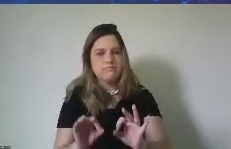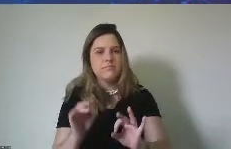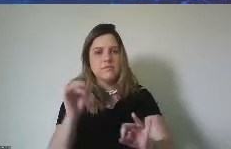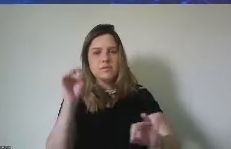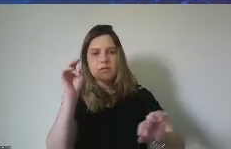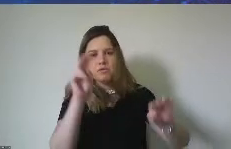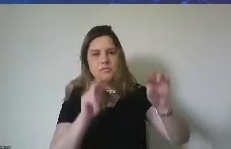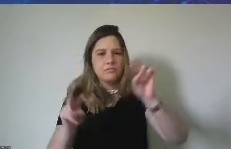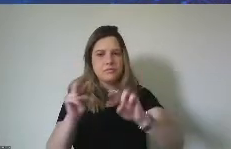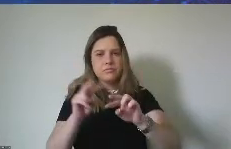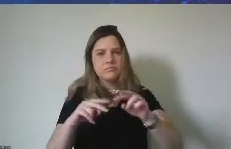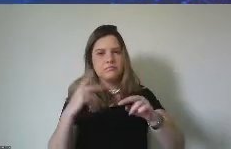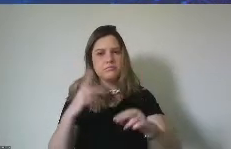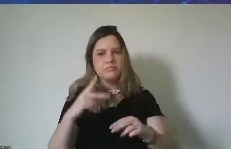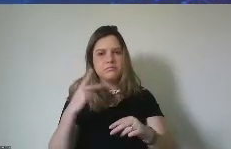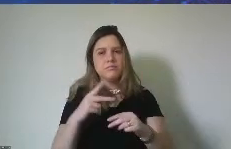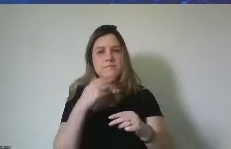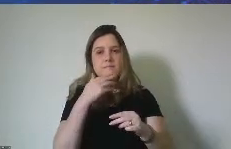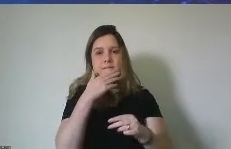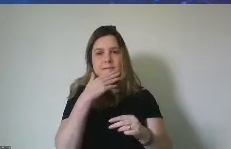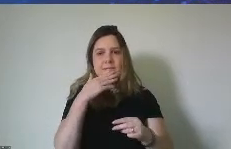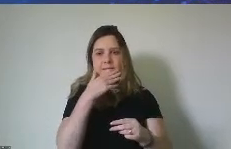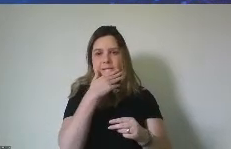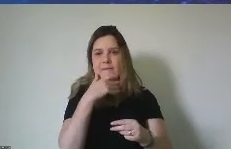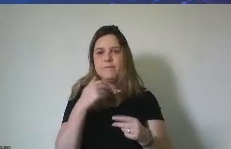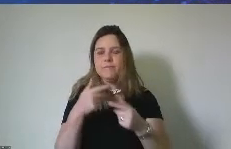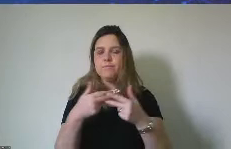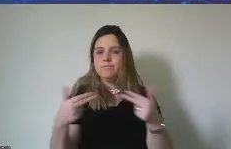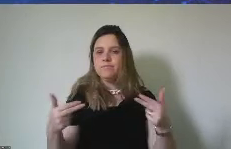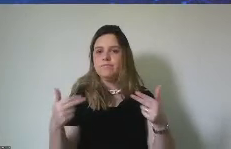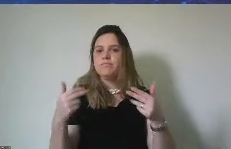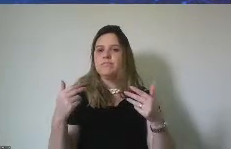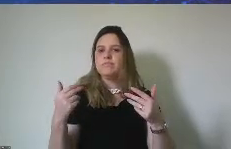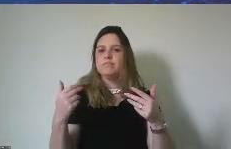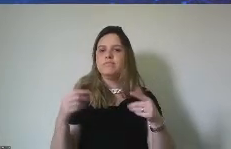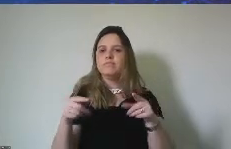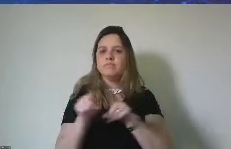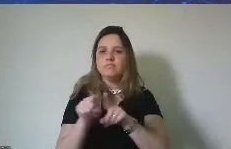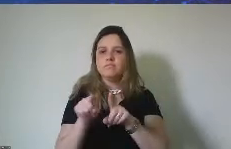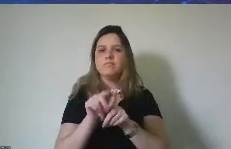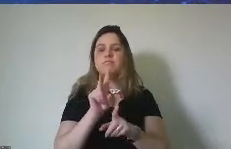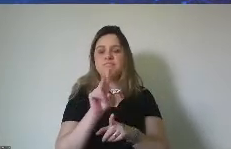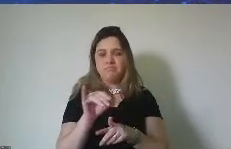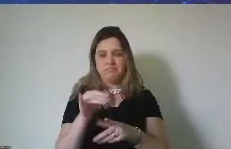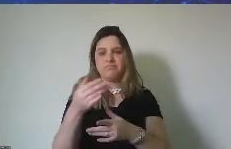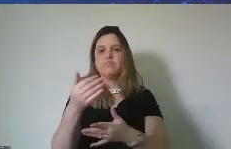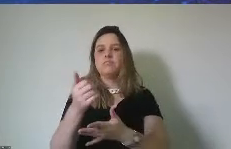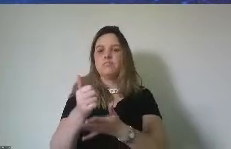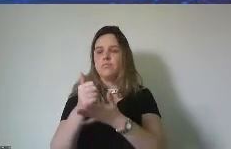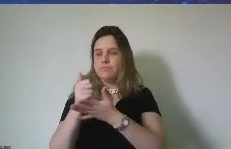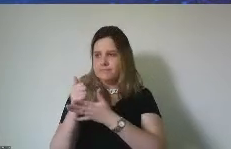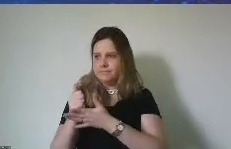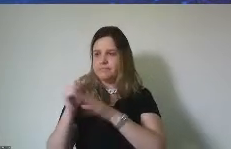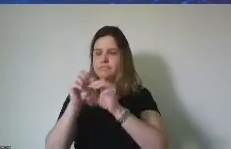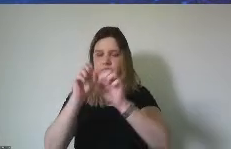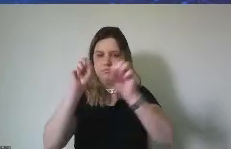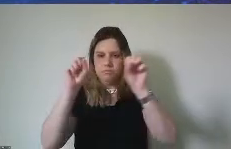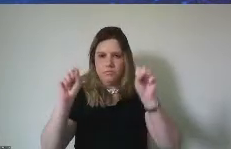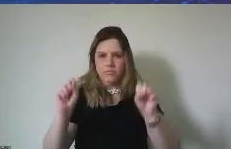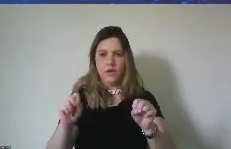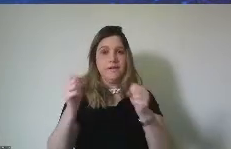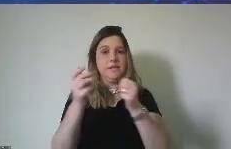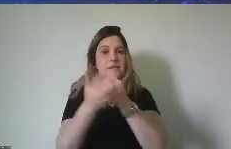a geração distribuída ela no fundo ela vai trazer para o sistema uma maior